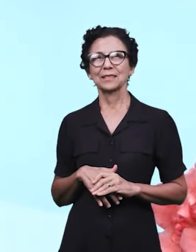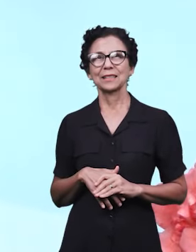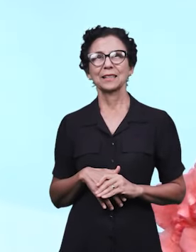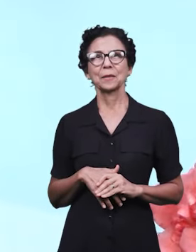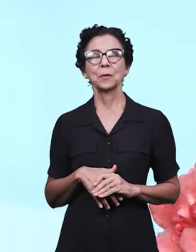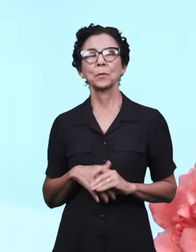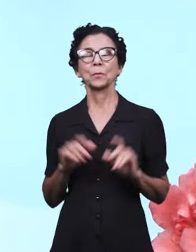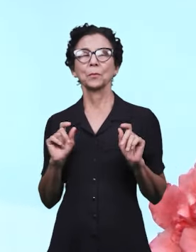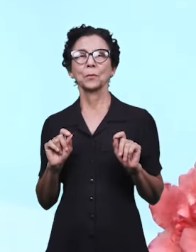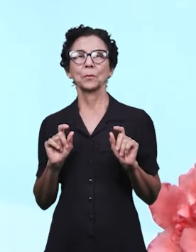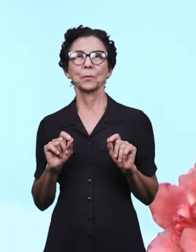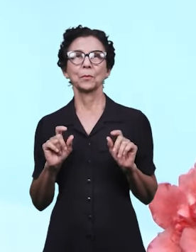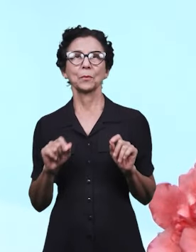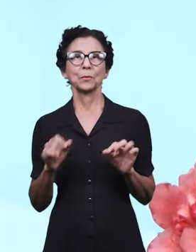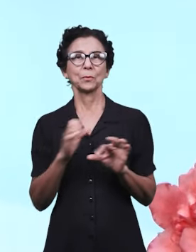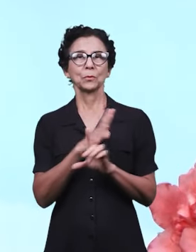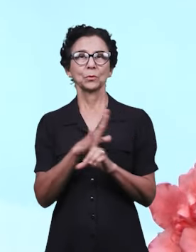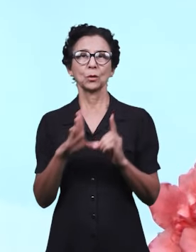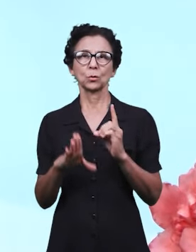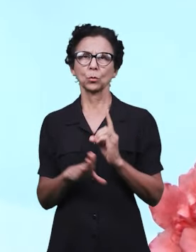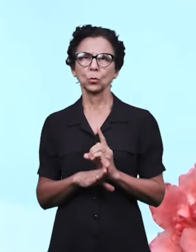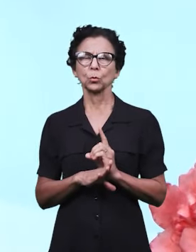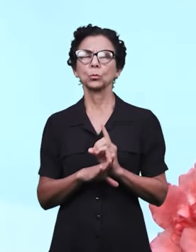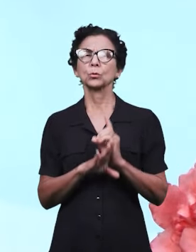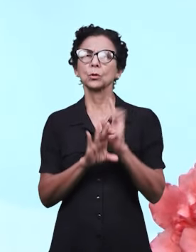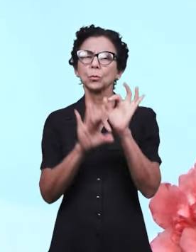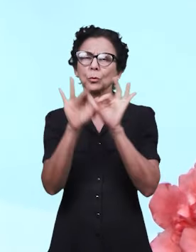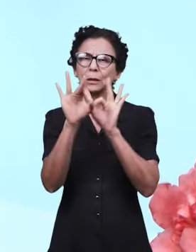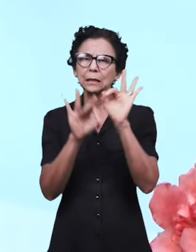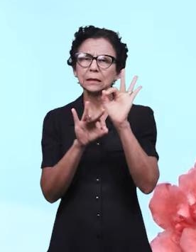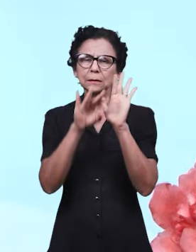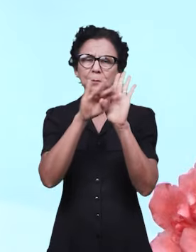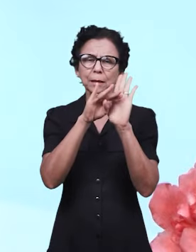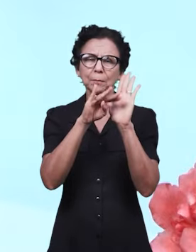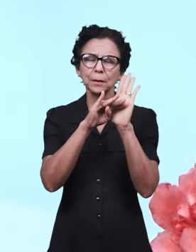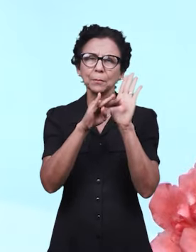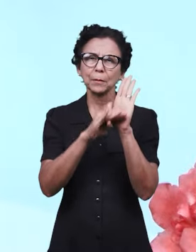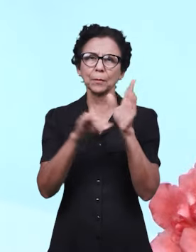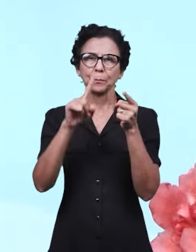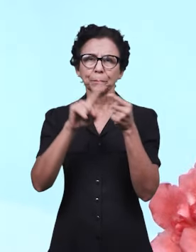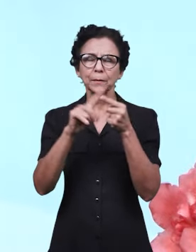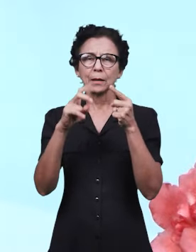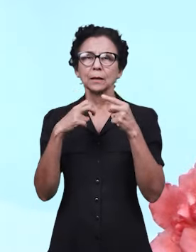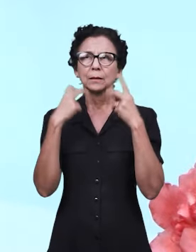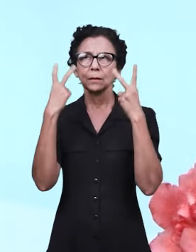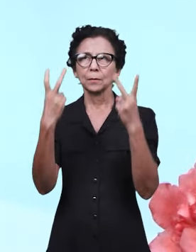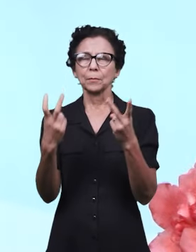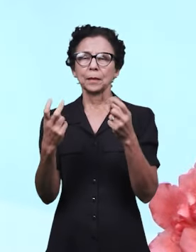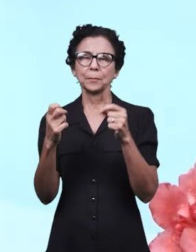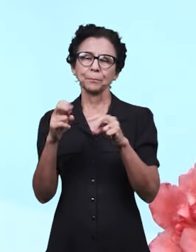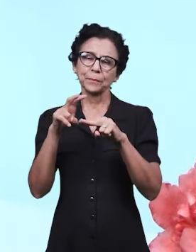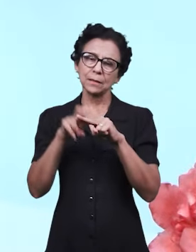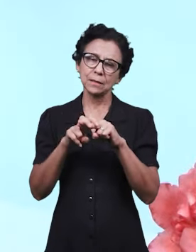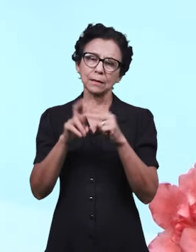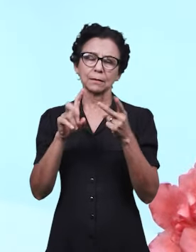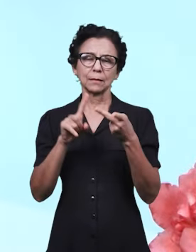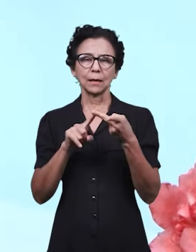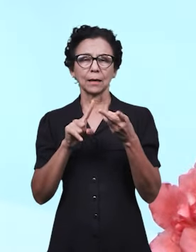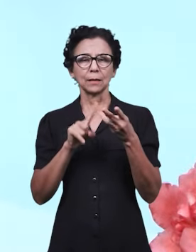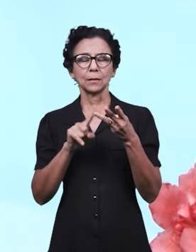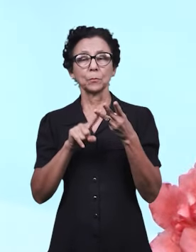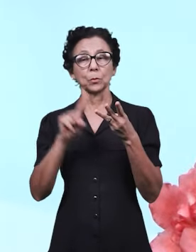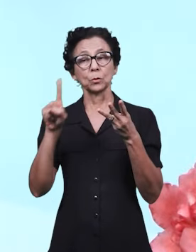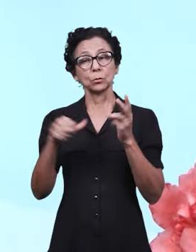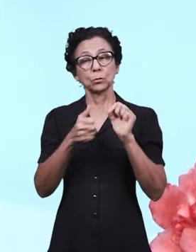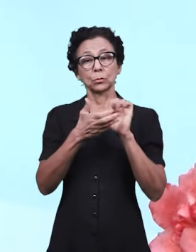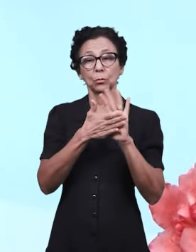de ter uma rotina. Nós já sabemos que nós vamos clamar, que nós vamos nos assentar, que vem um período de louvor,